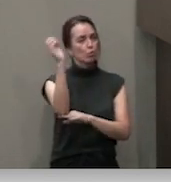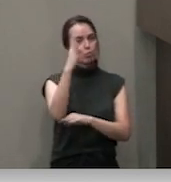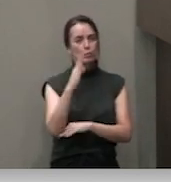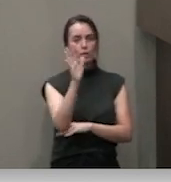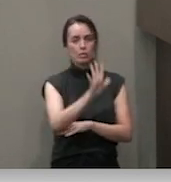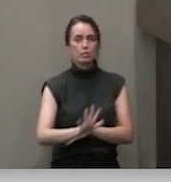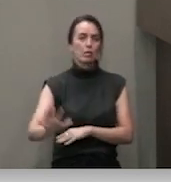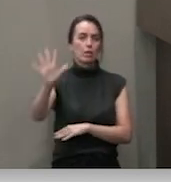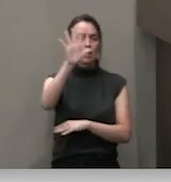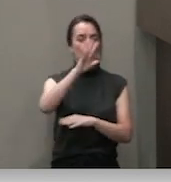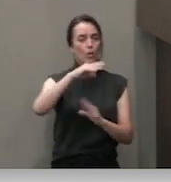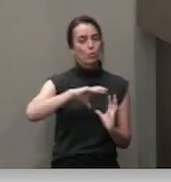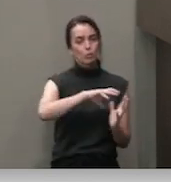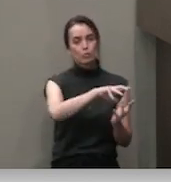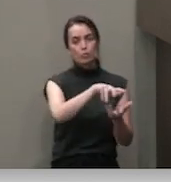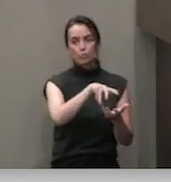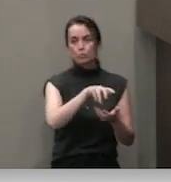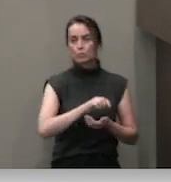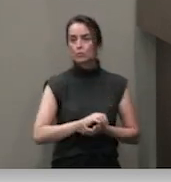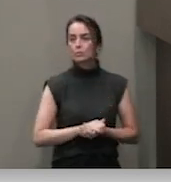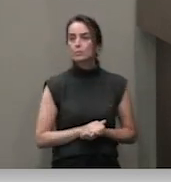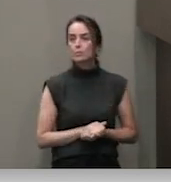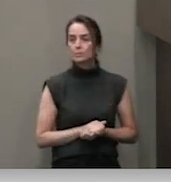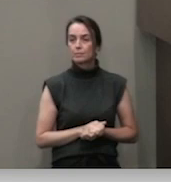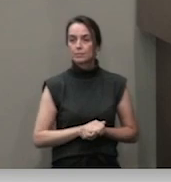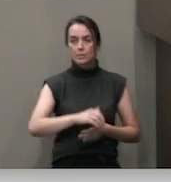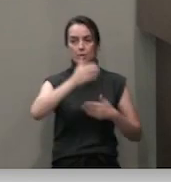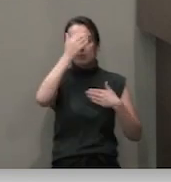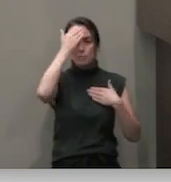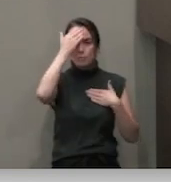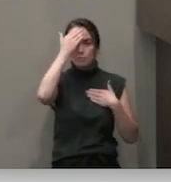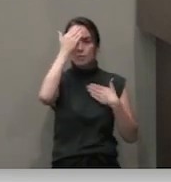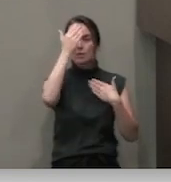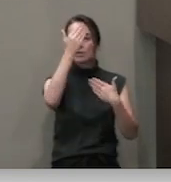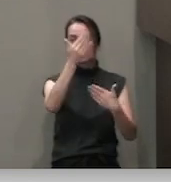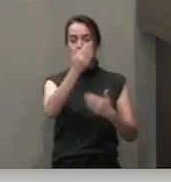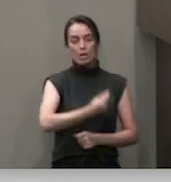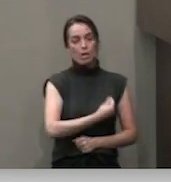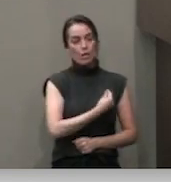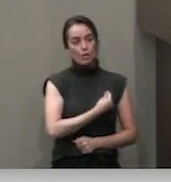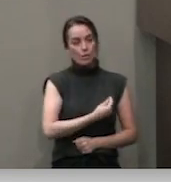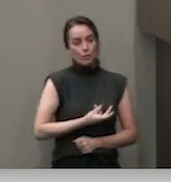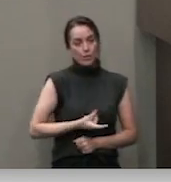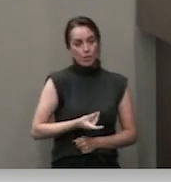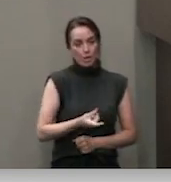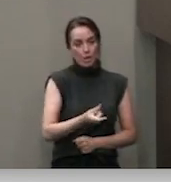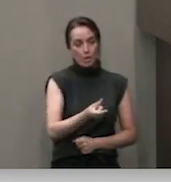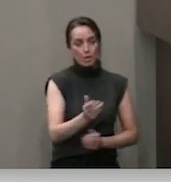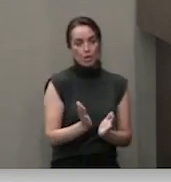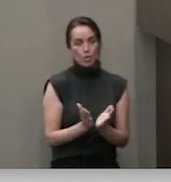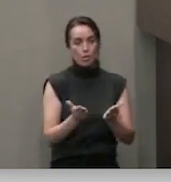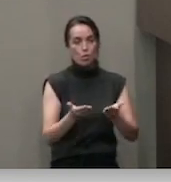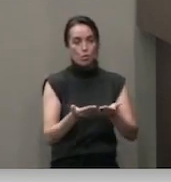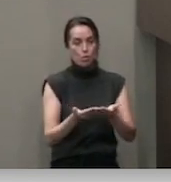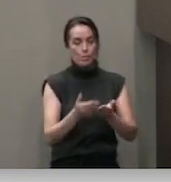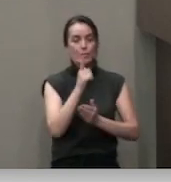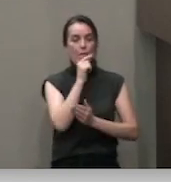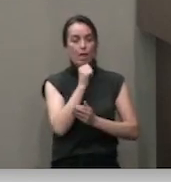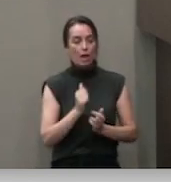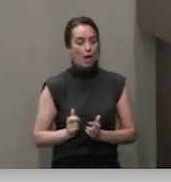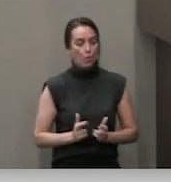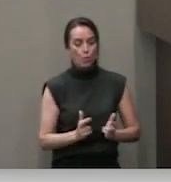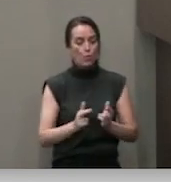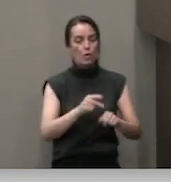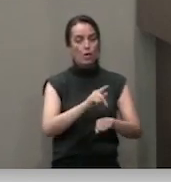e no mundo né Cornélio muito obrigada Vida longa ao comitê de bacia hidrográfica